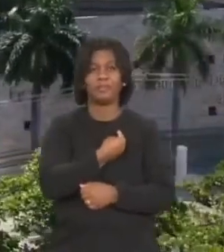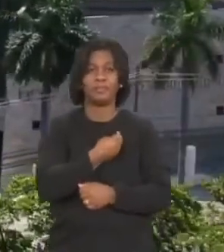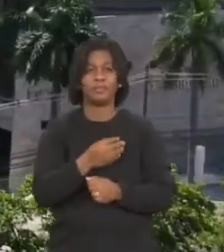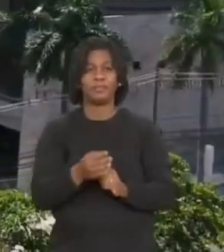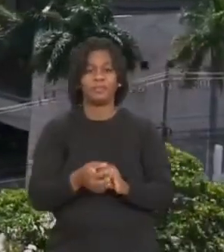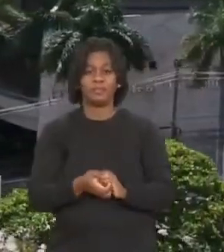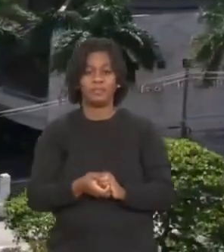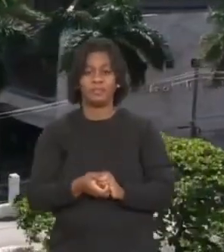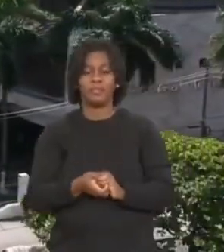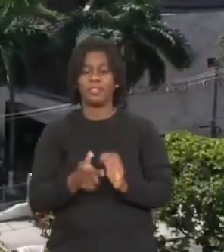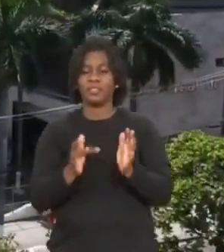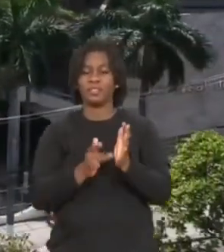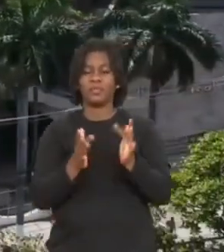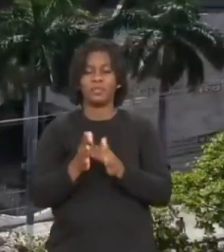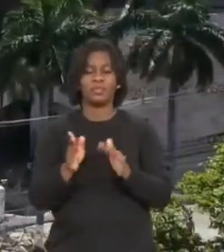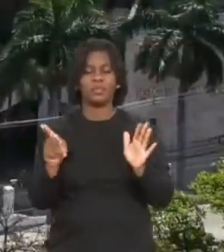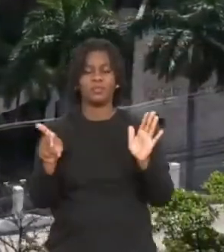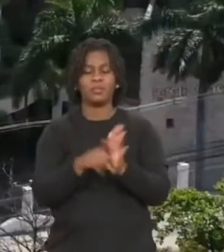Ele é a vida.